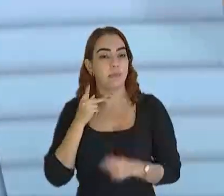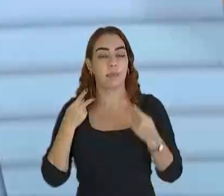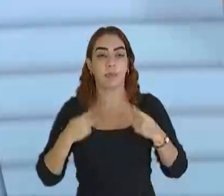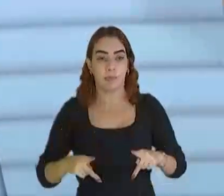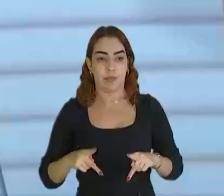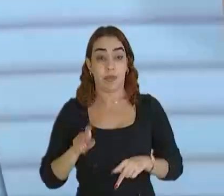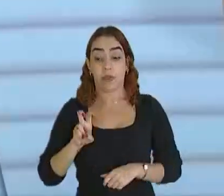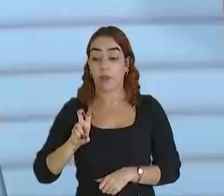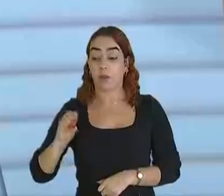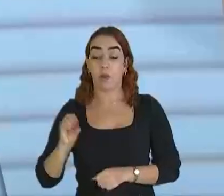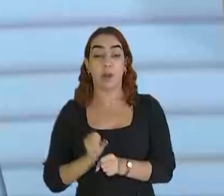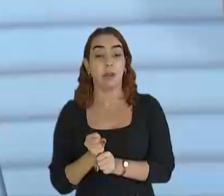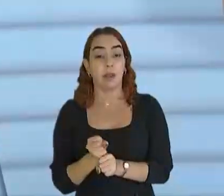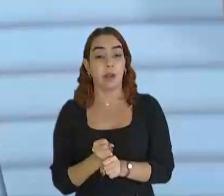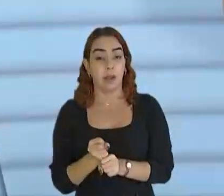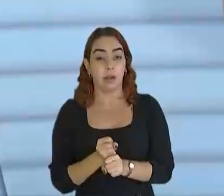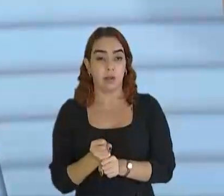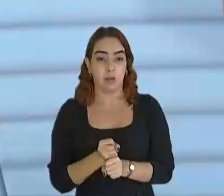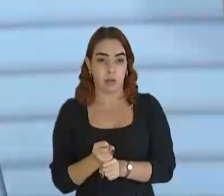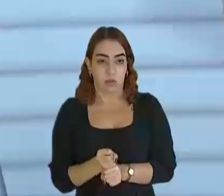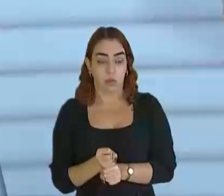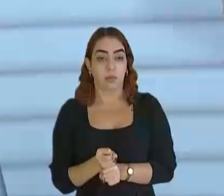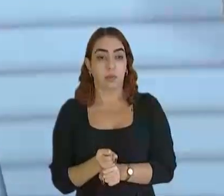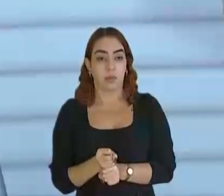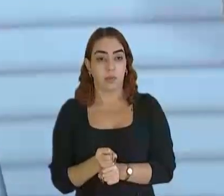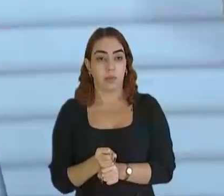50 anos o edifício.